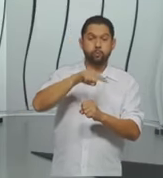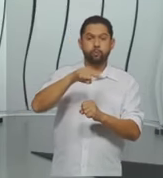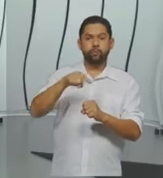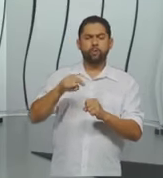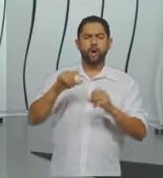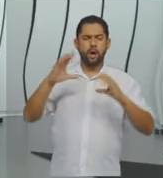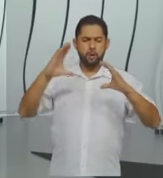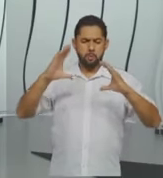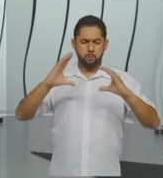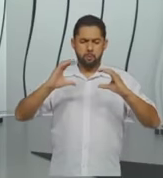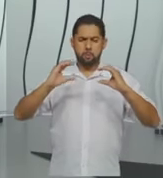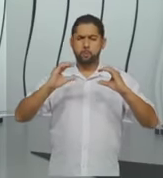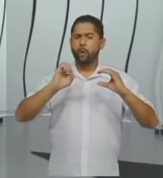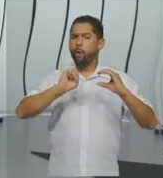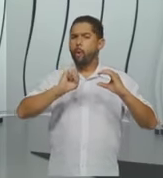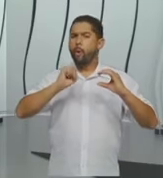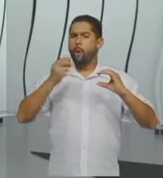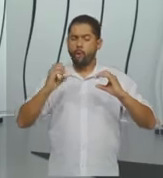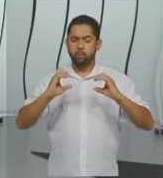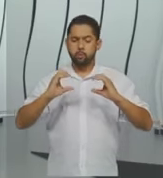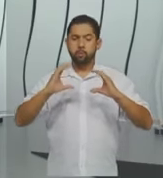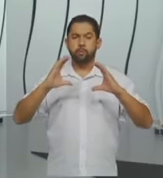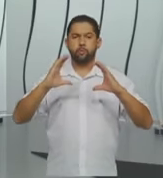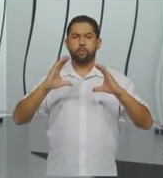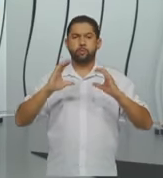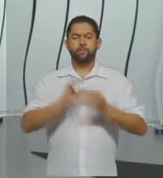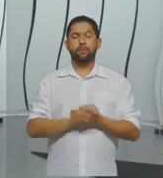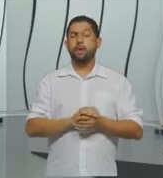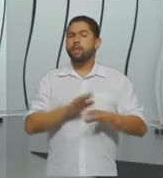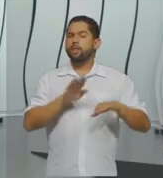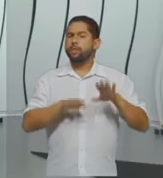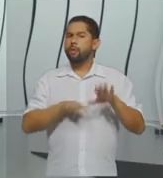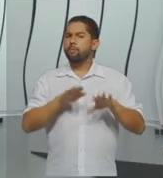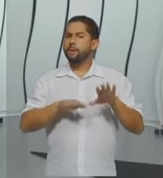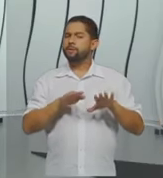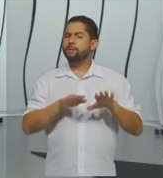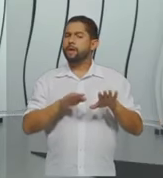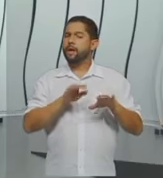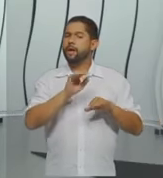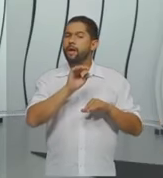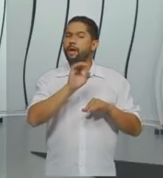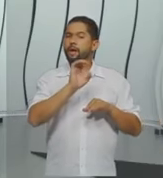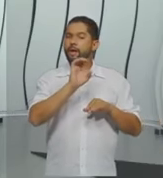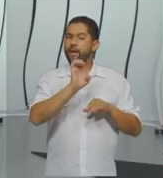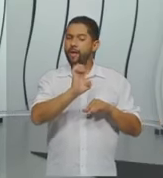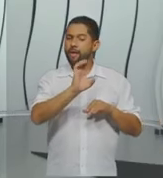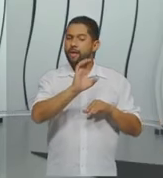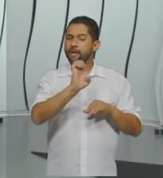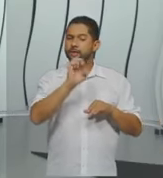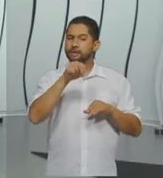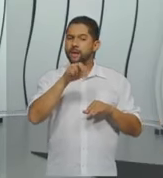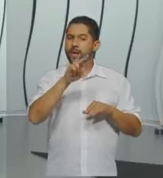de um parâmetro que nós chamamos de excentricidade. Então você pode ter uma elipse